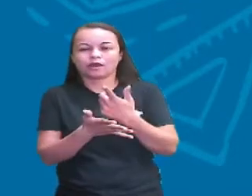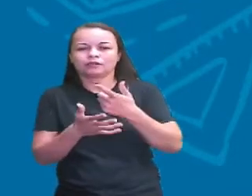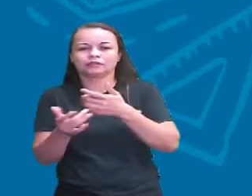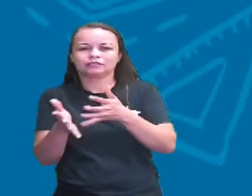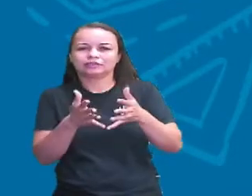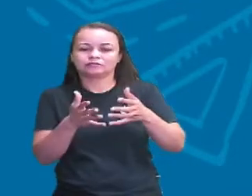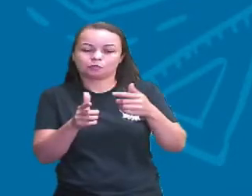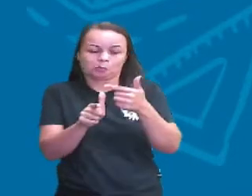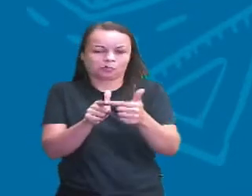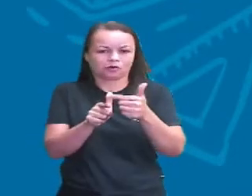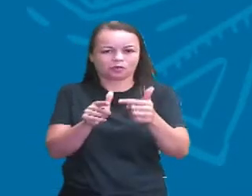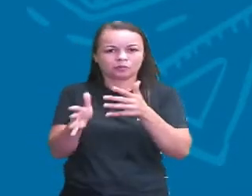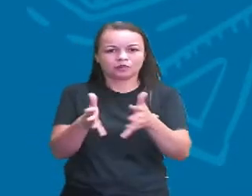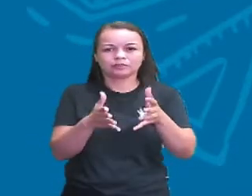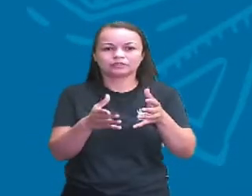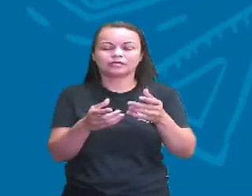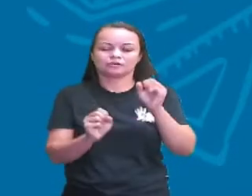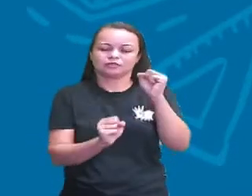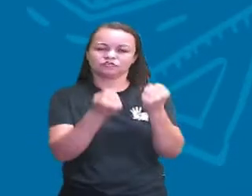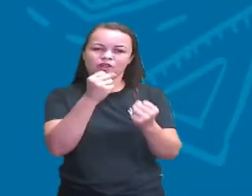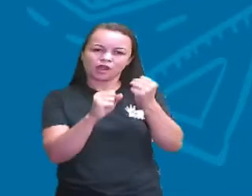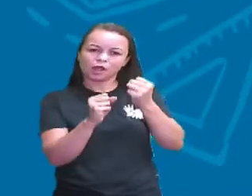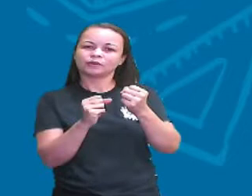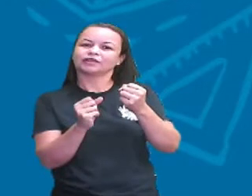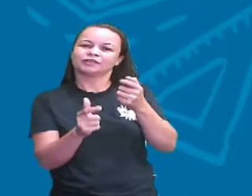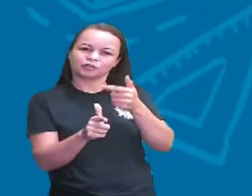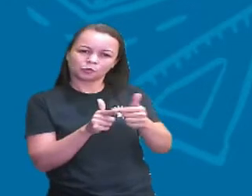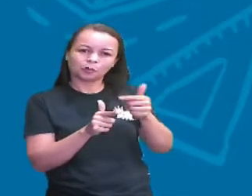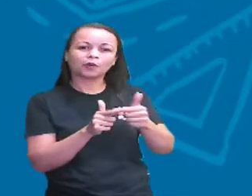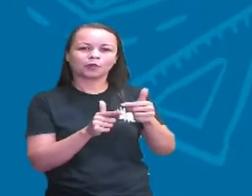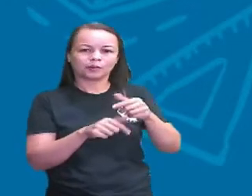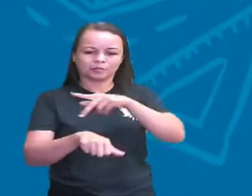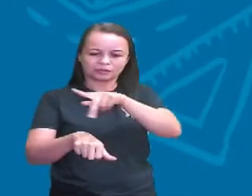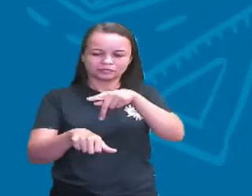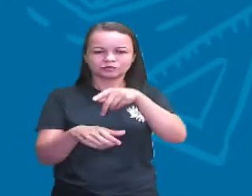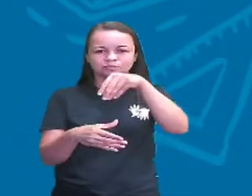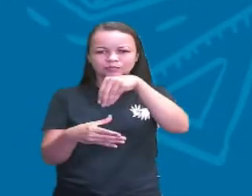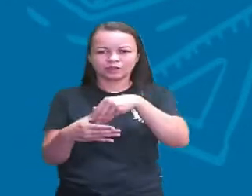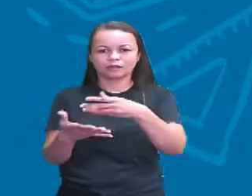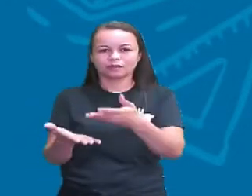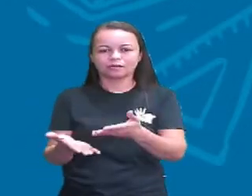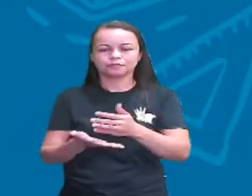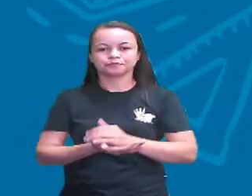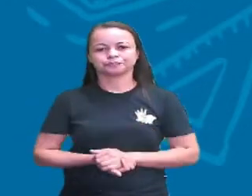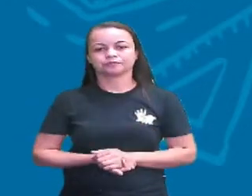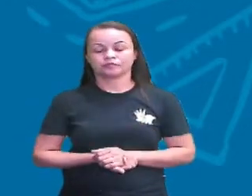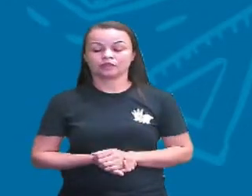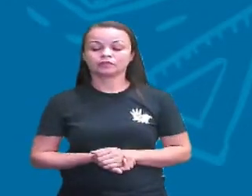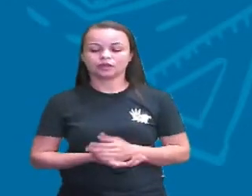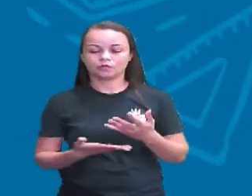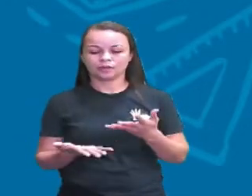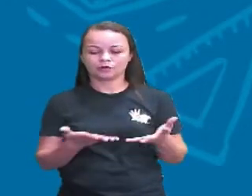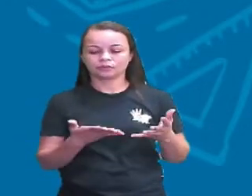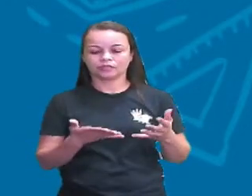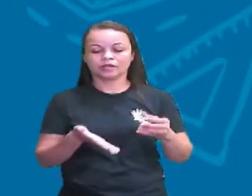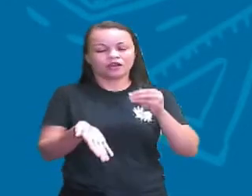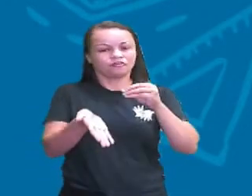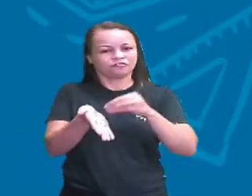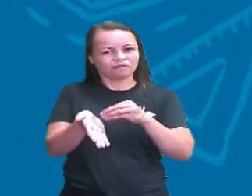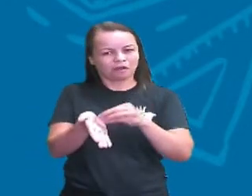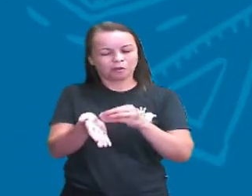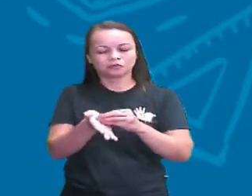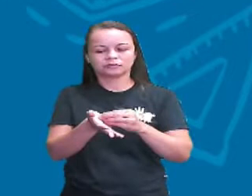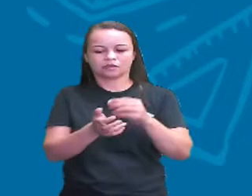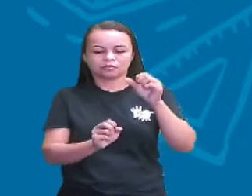fábricas dentro desses países estavam enfrentando. Quais são os outros? Falta de mercado consumidor, como eu falei